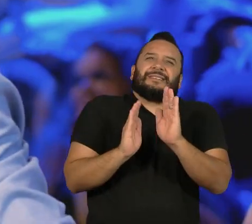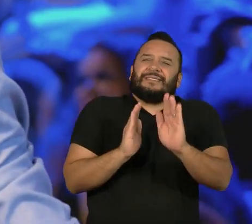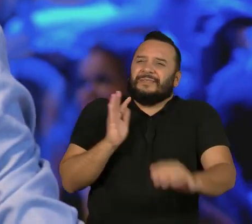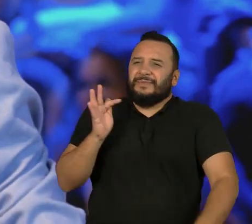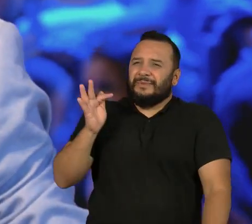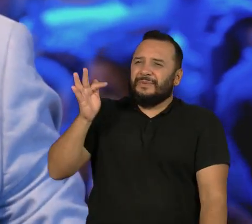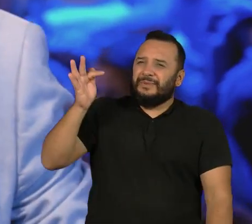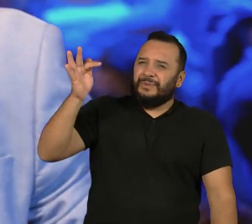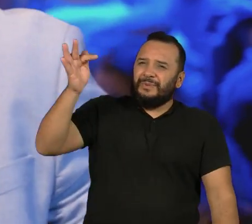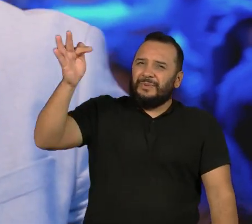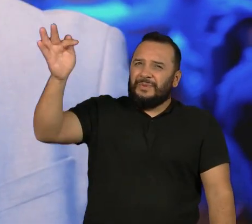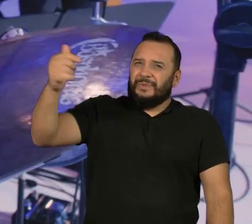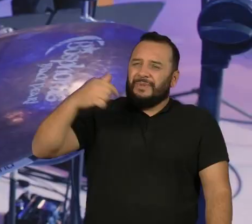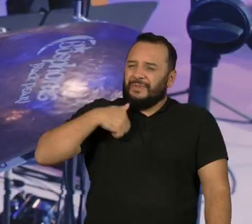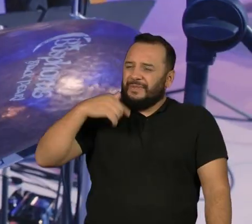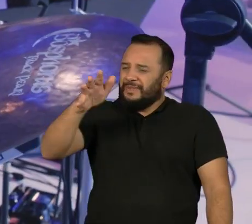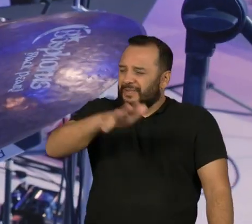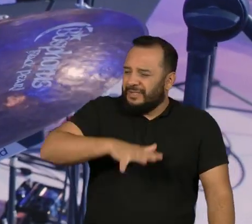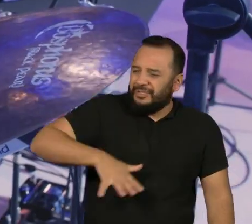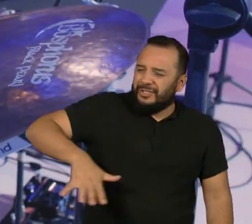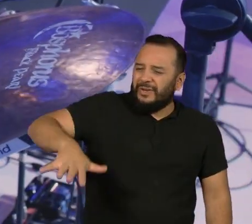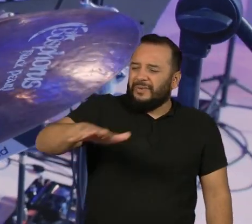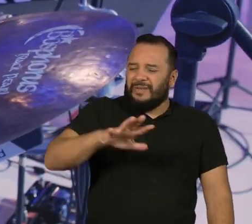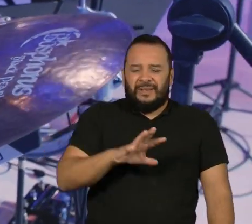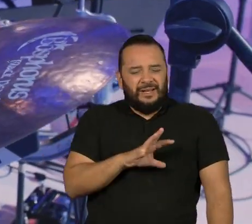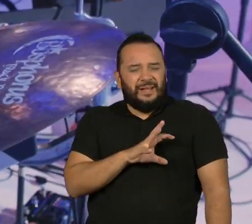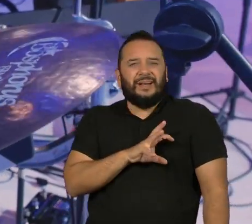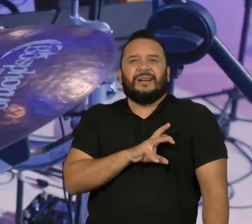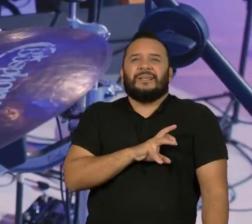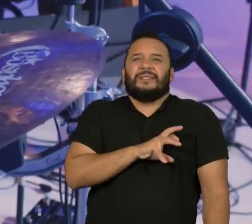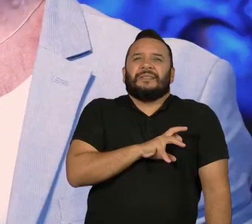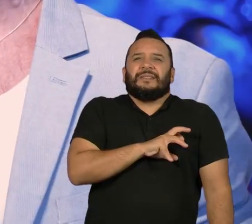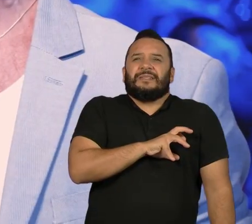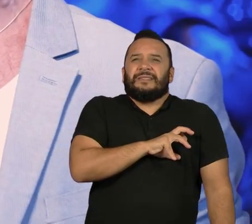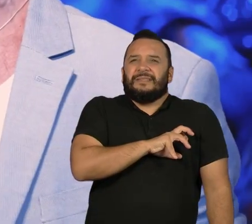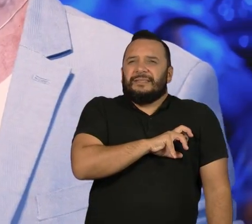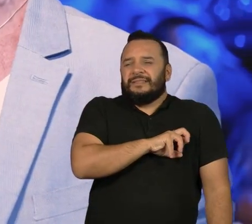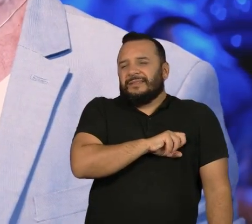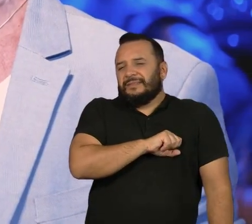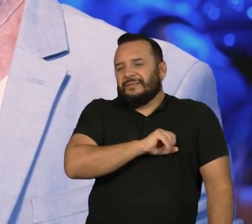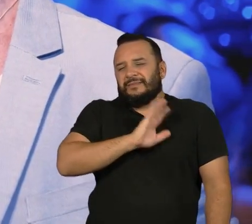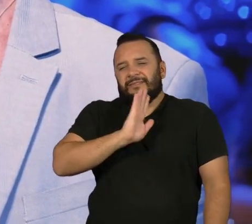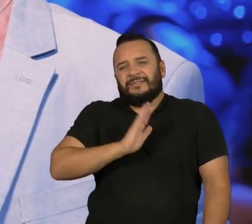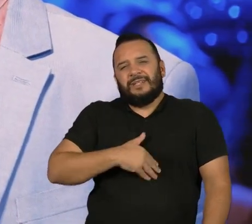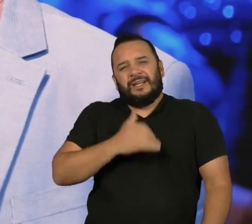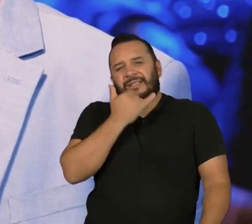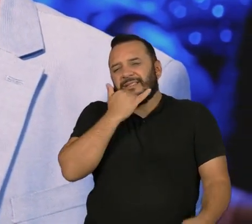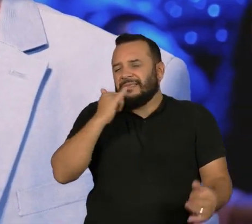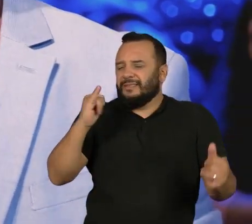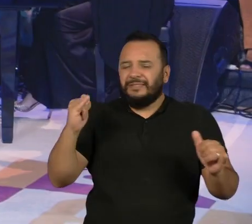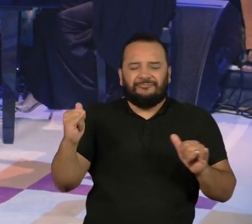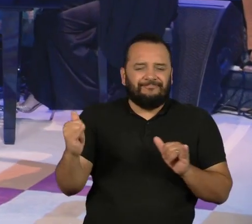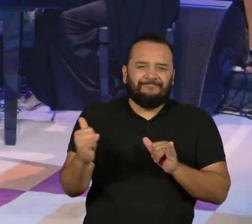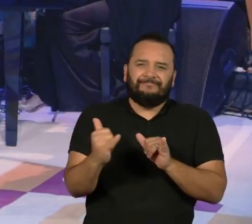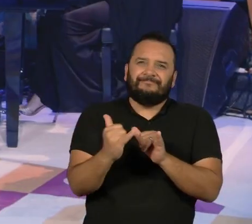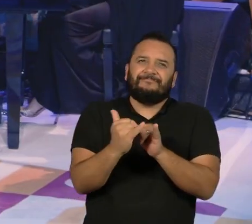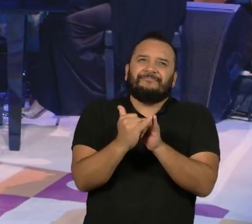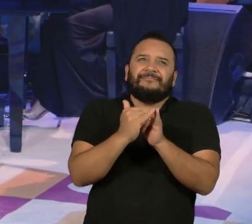amanhã, se esse chão que eu beijei for meu leito e perdão,